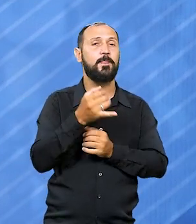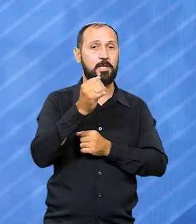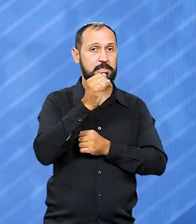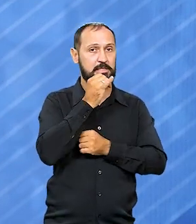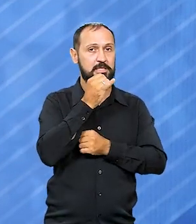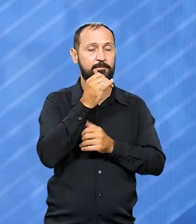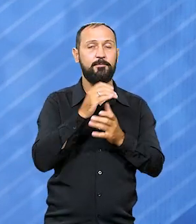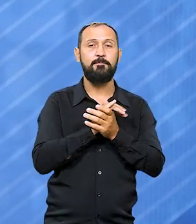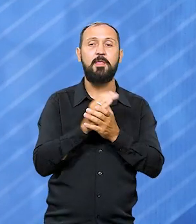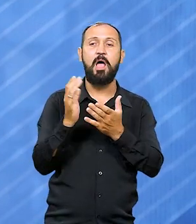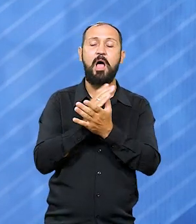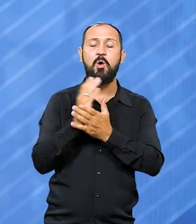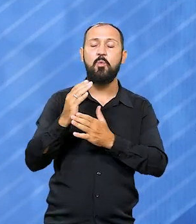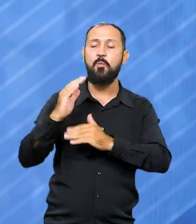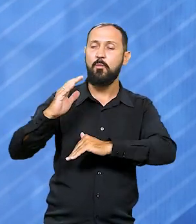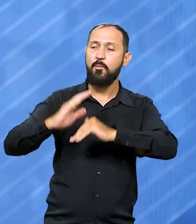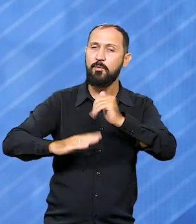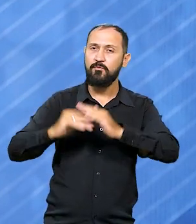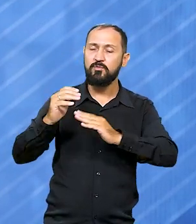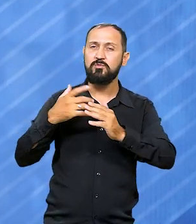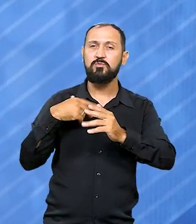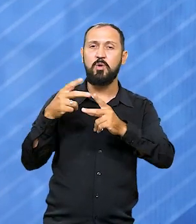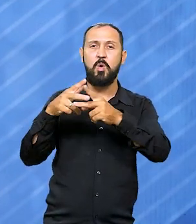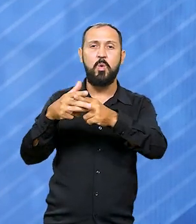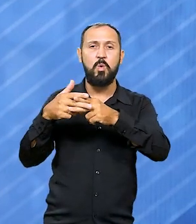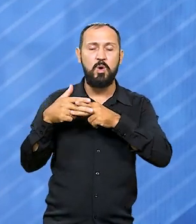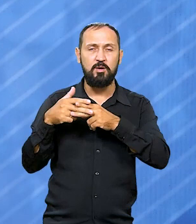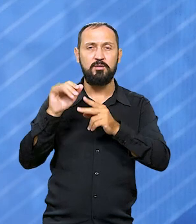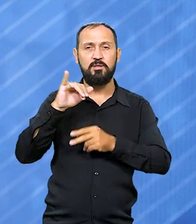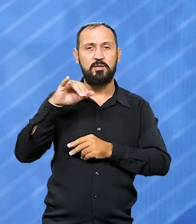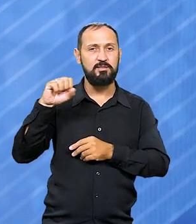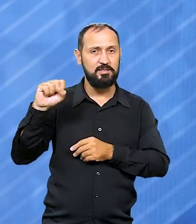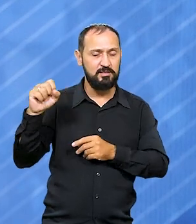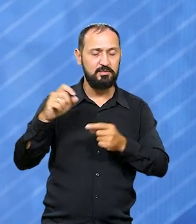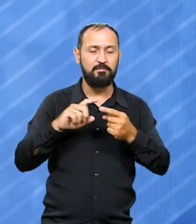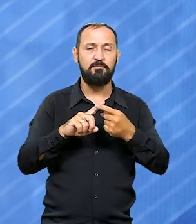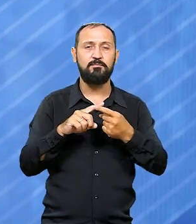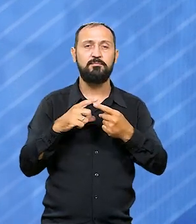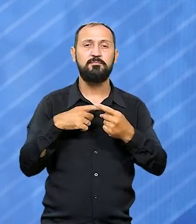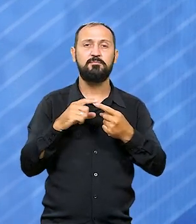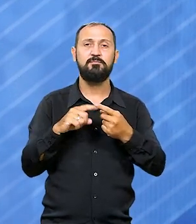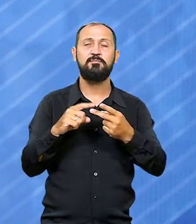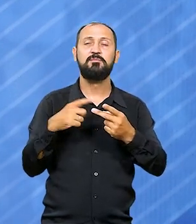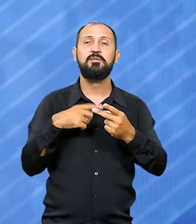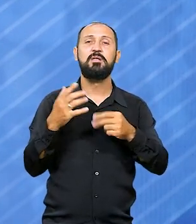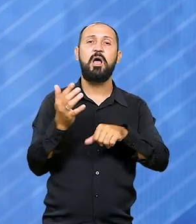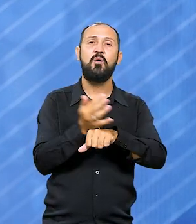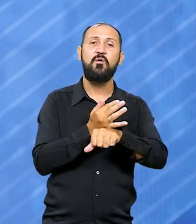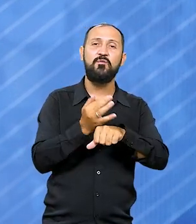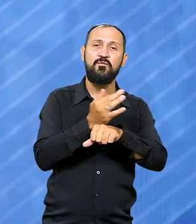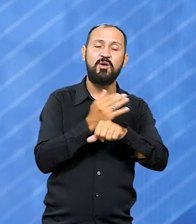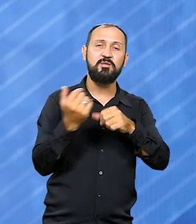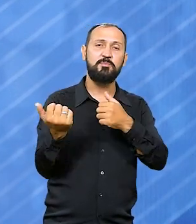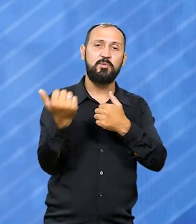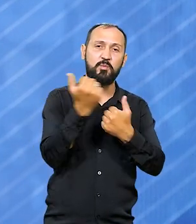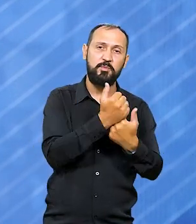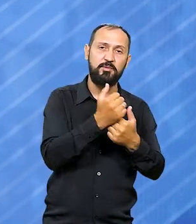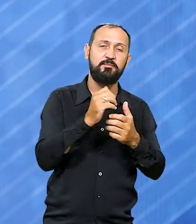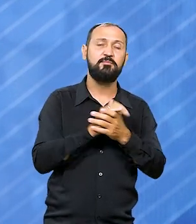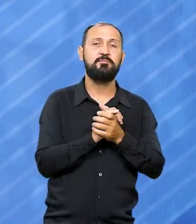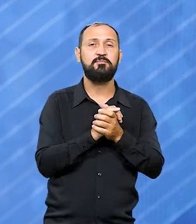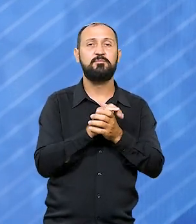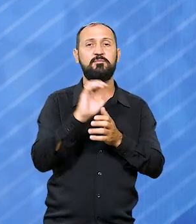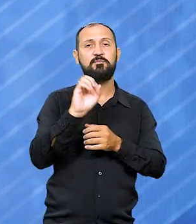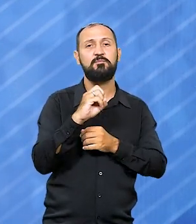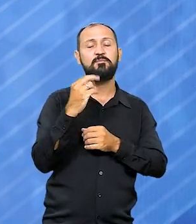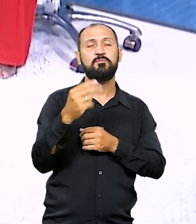pessoal. Por exemplo, quando algum empregado é afastado pelo INSS, ou tem uma férias de algum funcionário